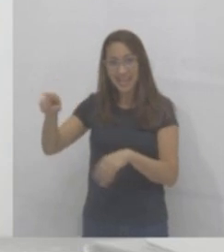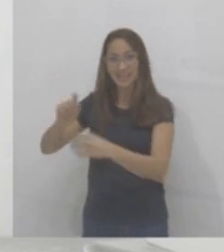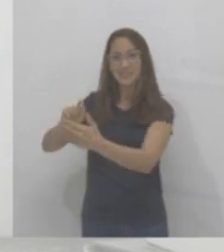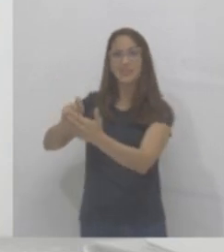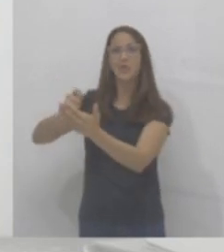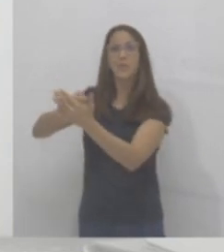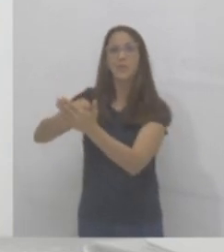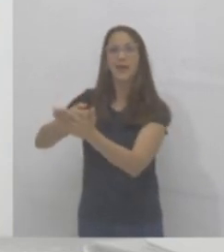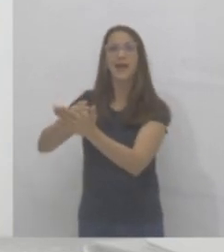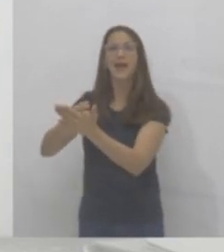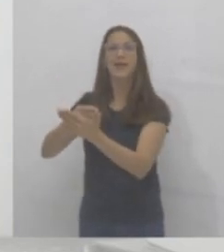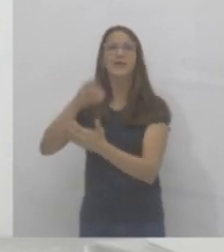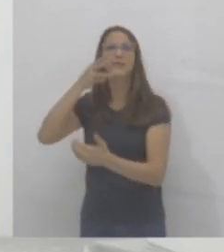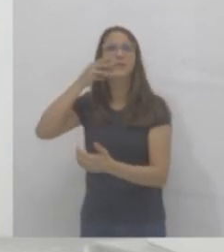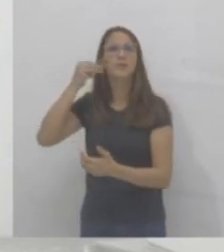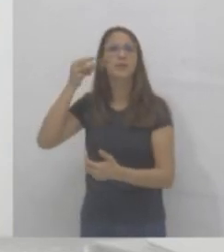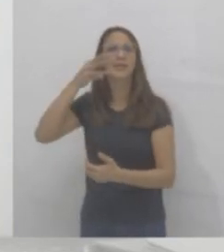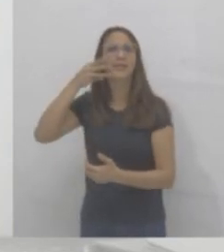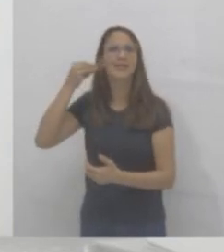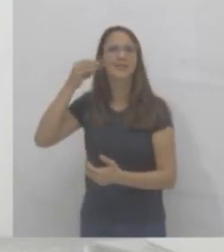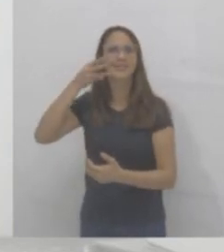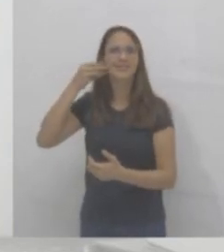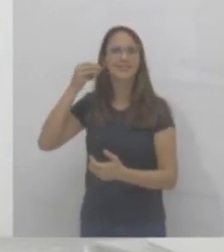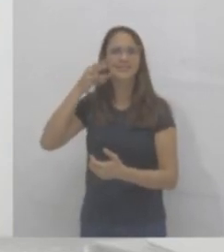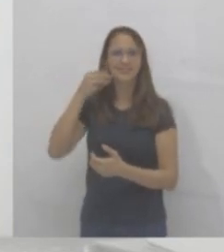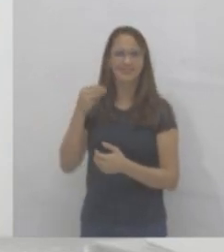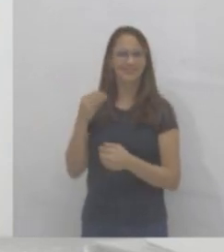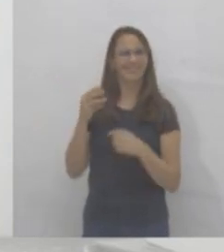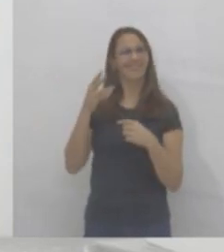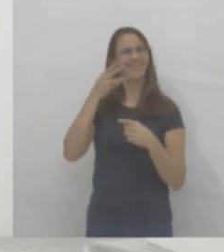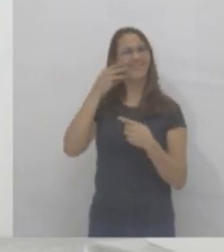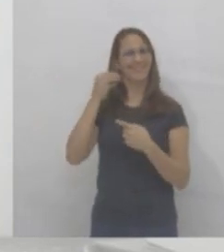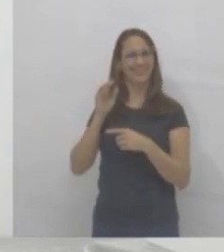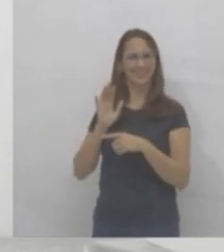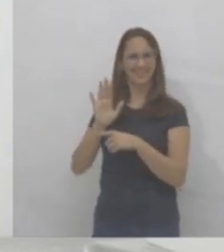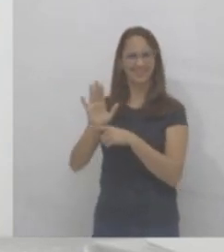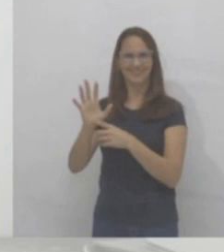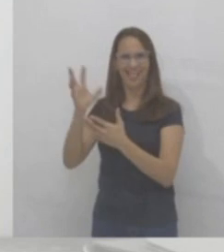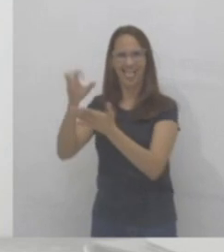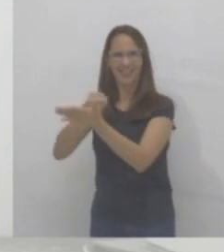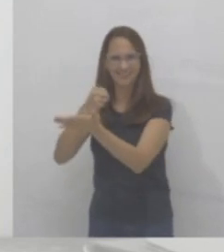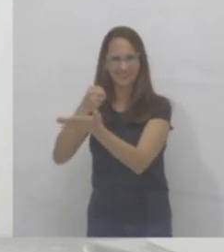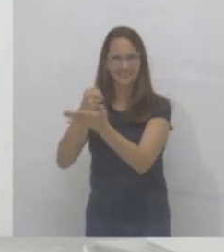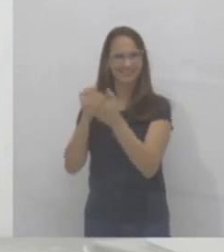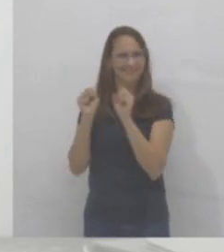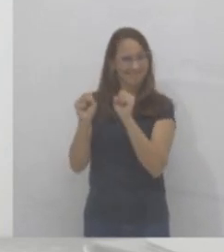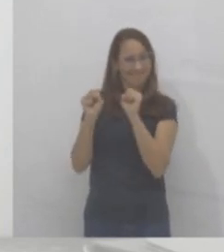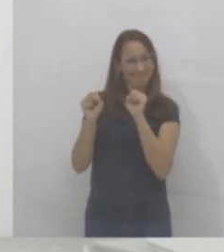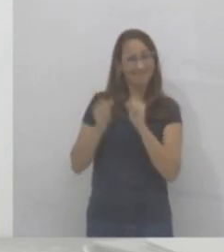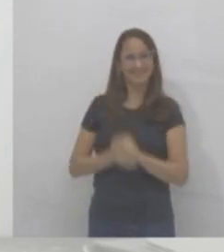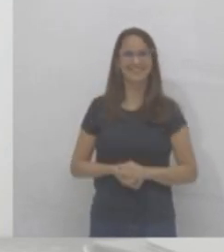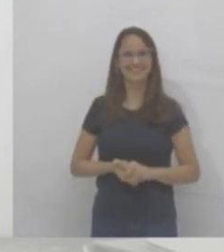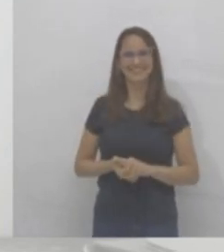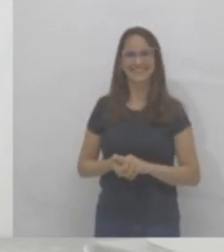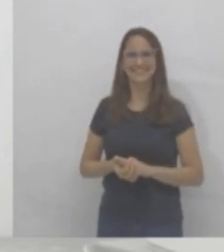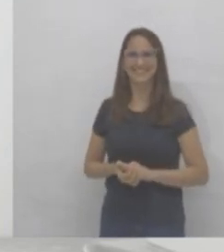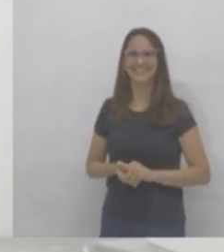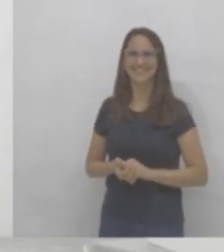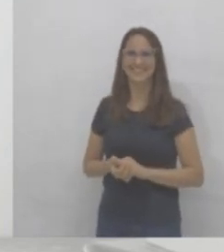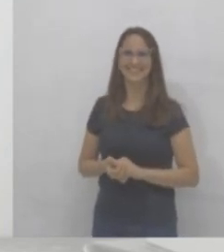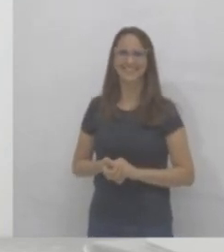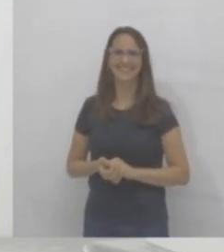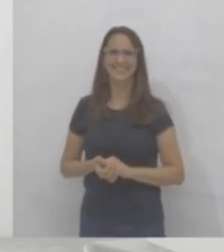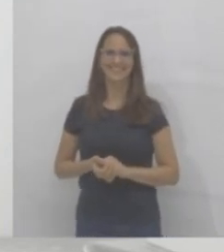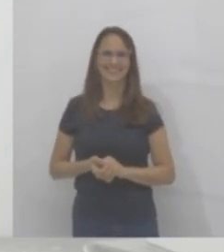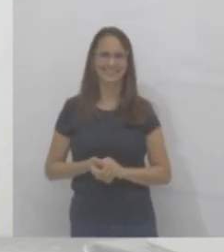gato, tá? O gato vai tentar dar conta lá do rato. Se não for o Tom, né? O Tom não dá conta do Jerry, mas para algumas